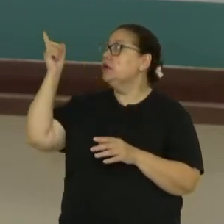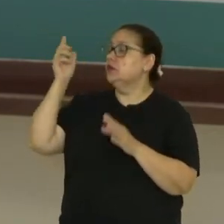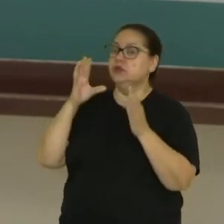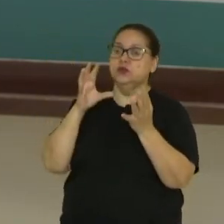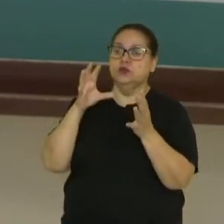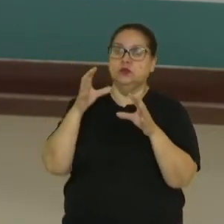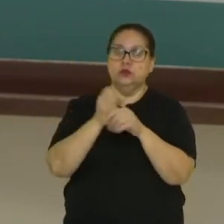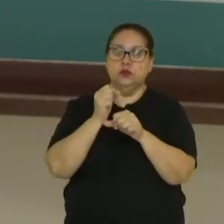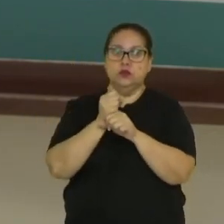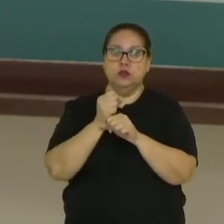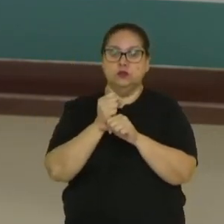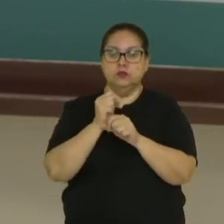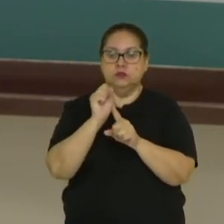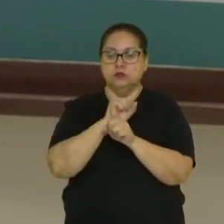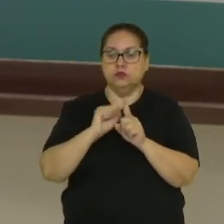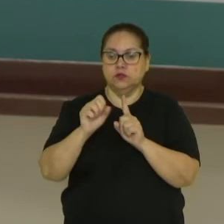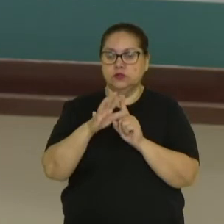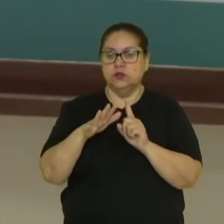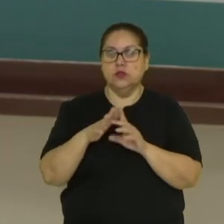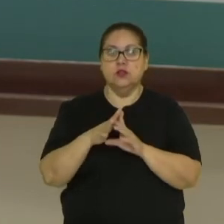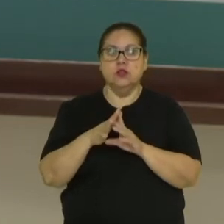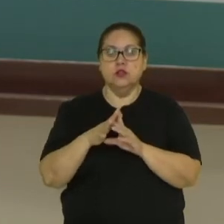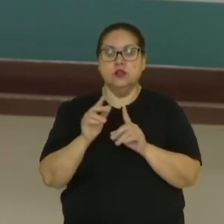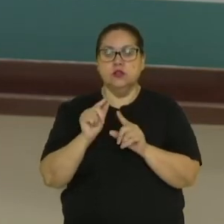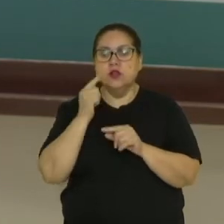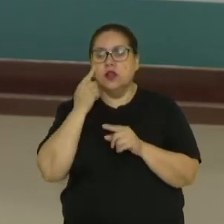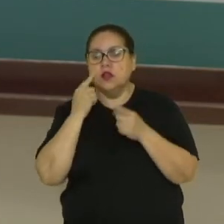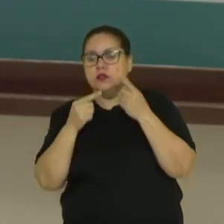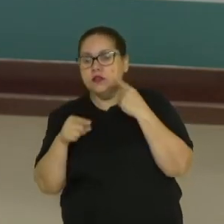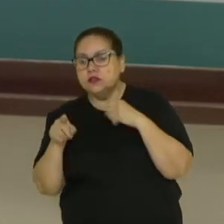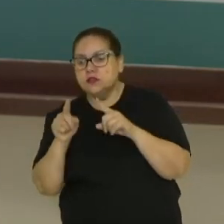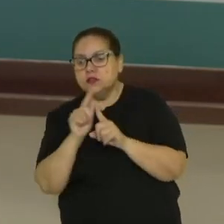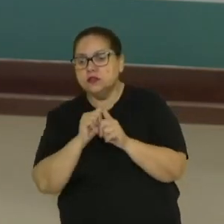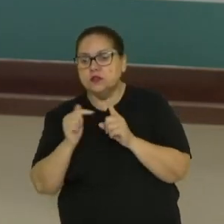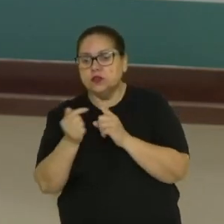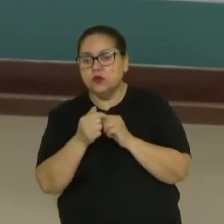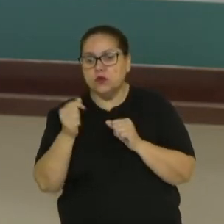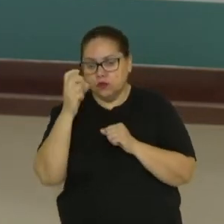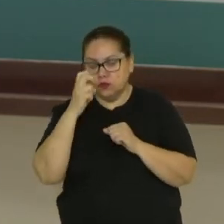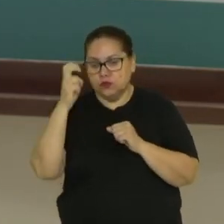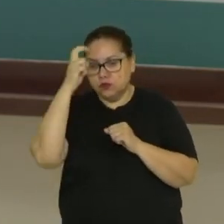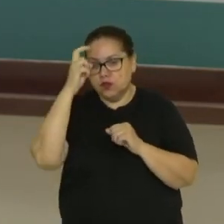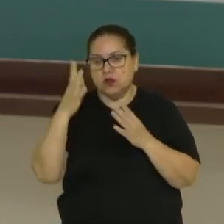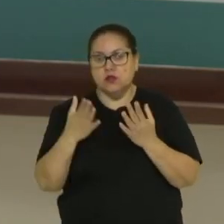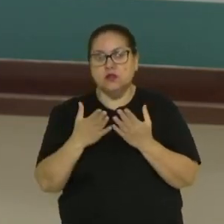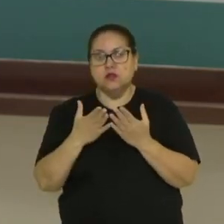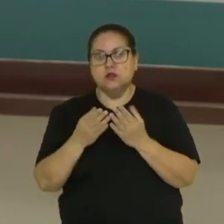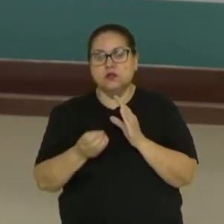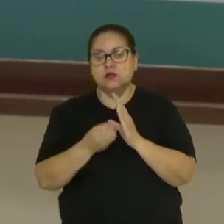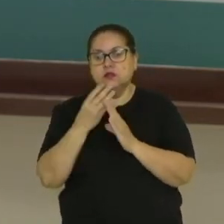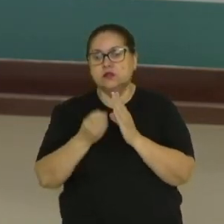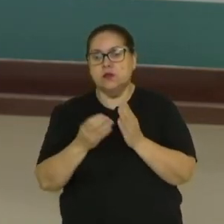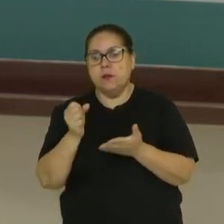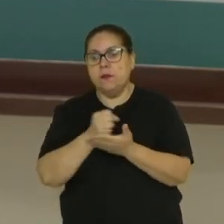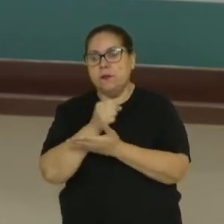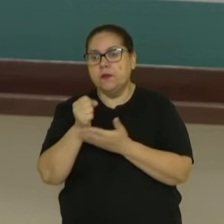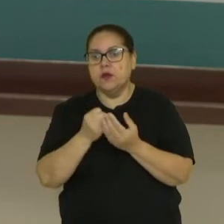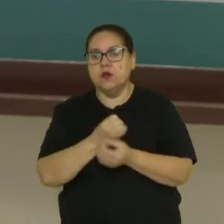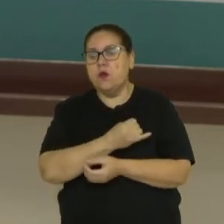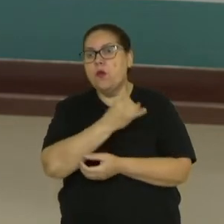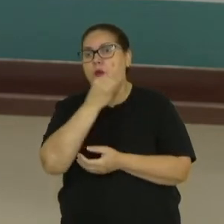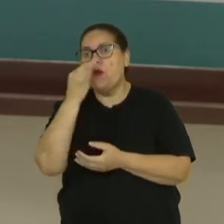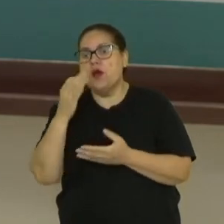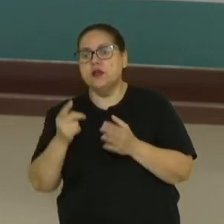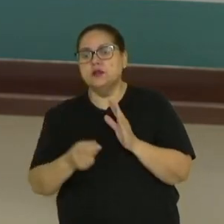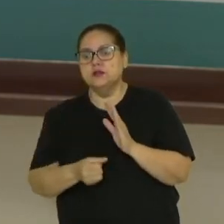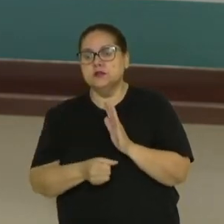regiões geoculturais. Analisando o mapa das regiões geoculturais, é possível classificar essas regiões com base em quais